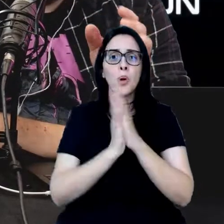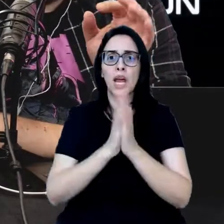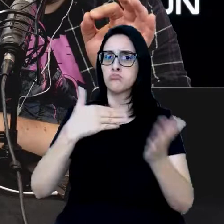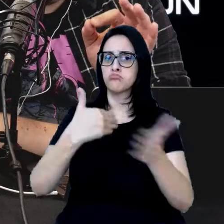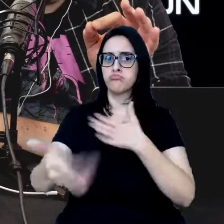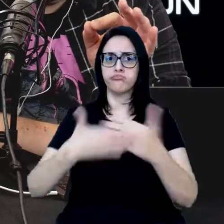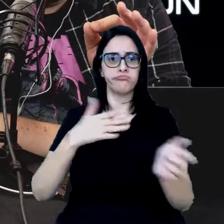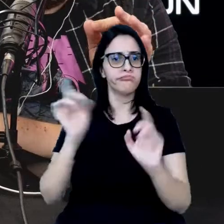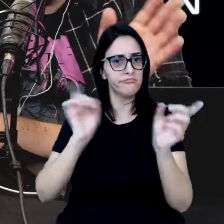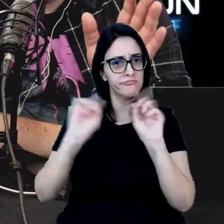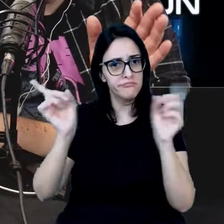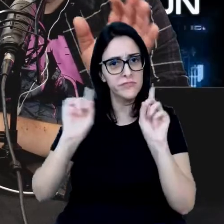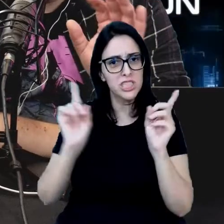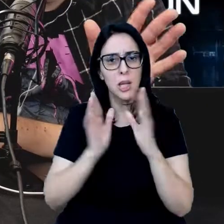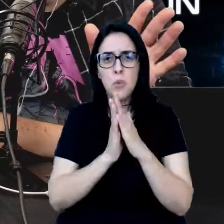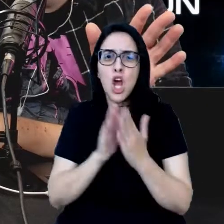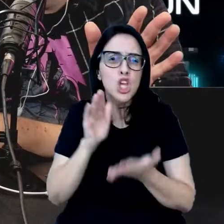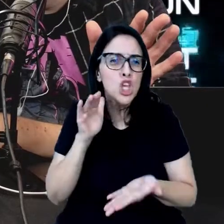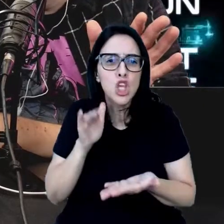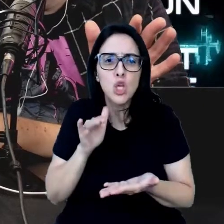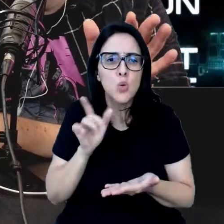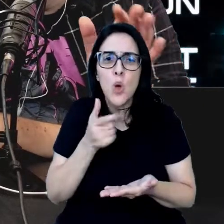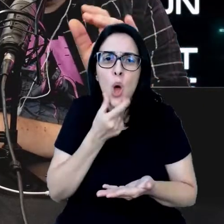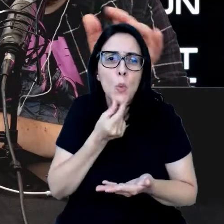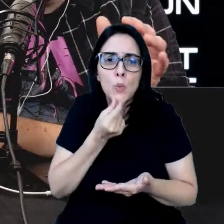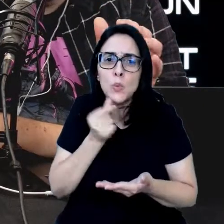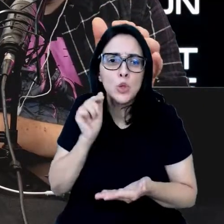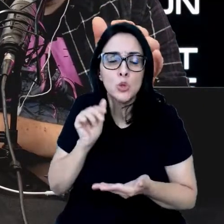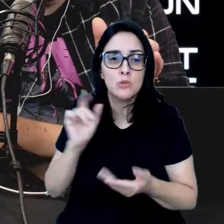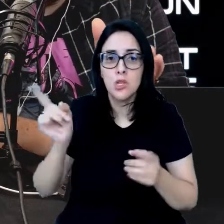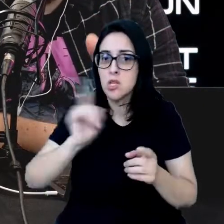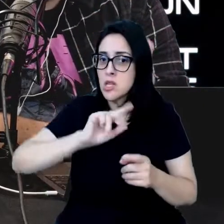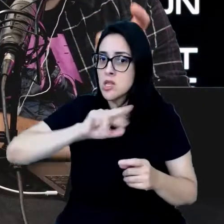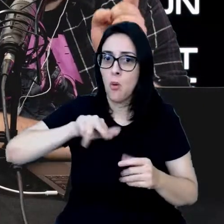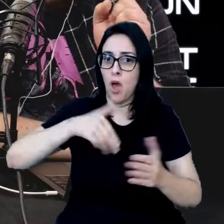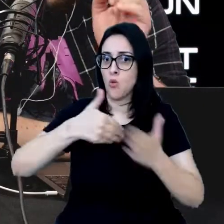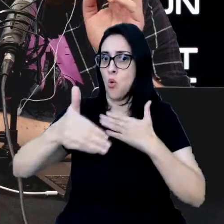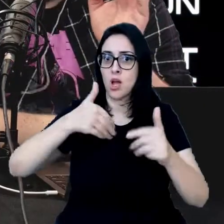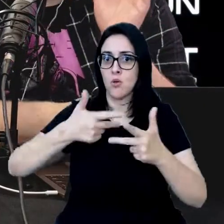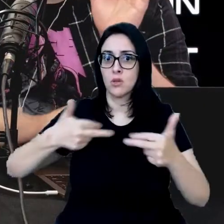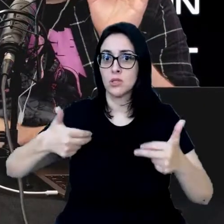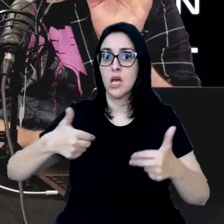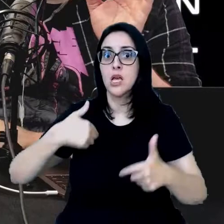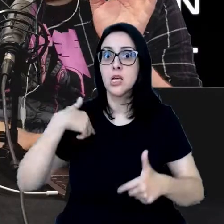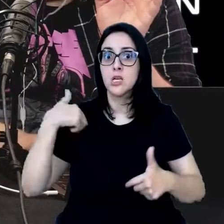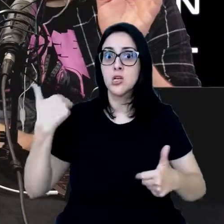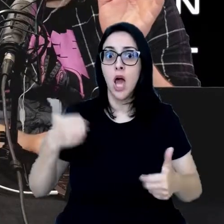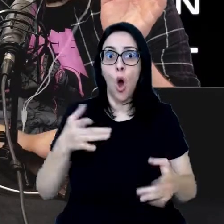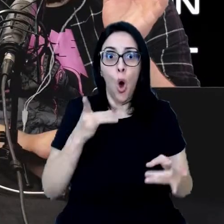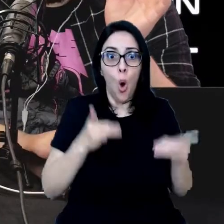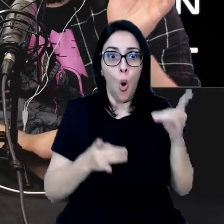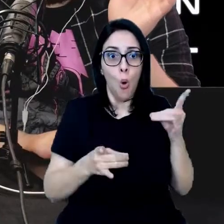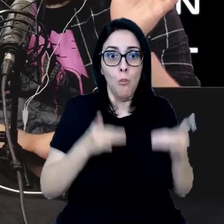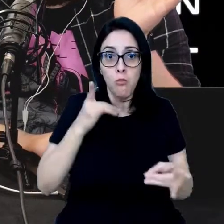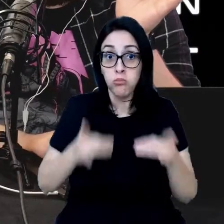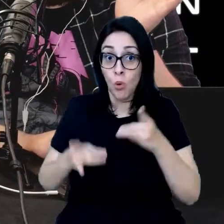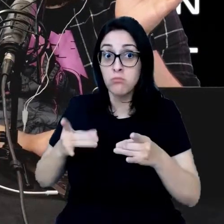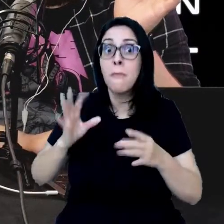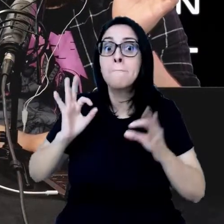fala direito, é bonequinho. Isso, não é um hominho. Não é um hominho? Não é um hominho qualquer. Como assim? Ele é um robô.